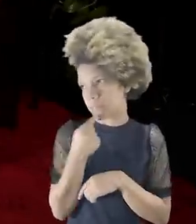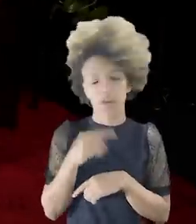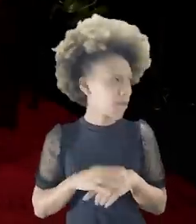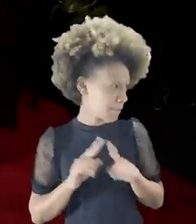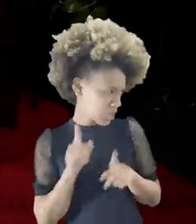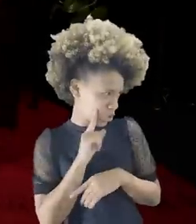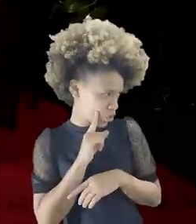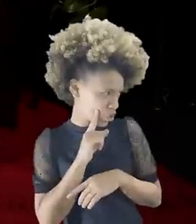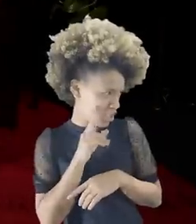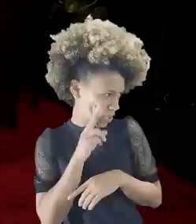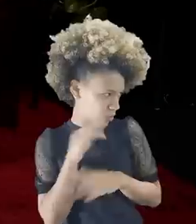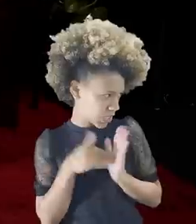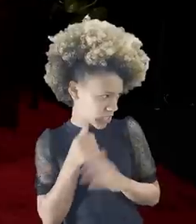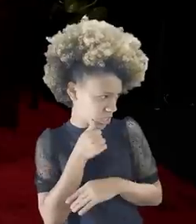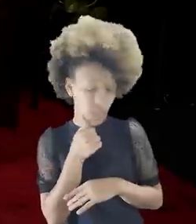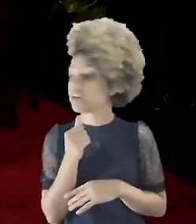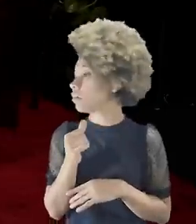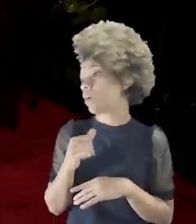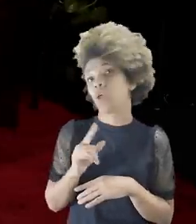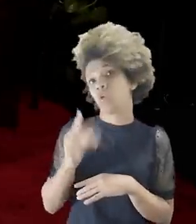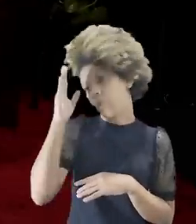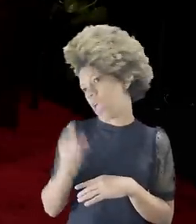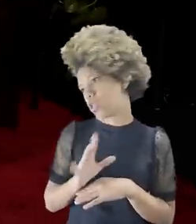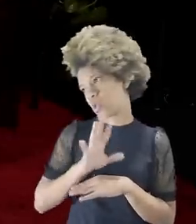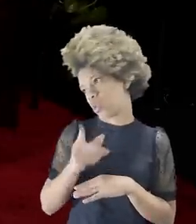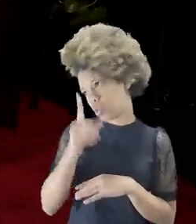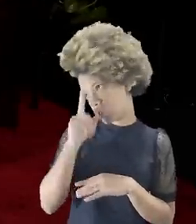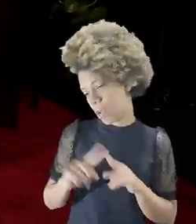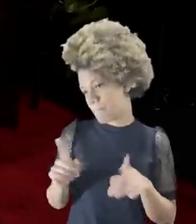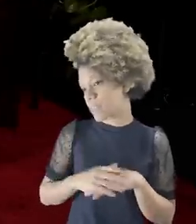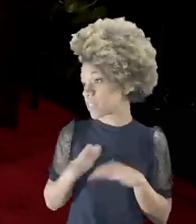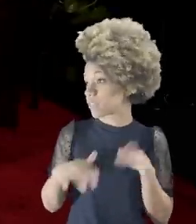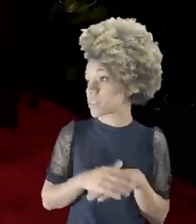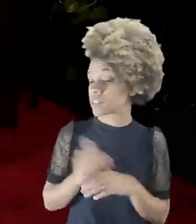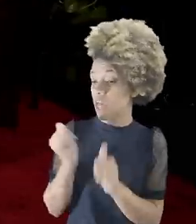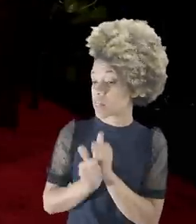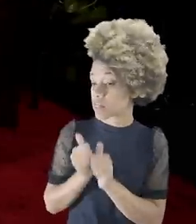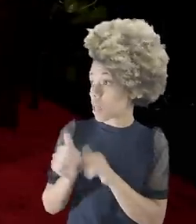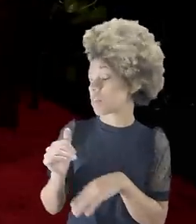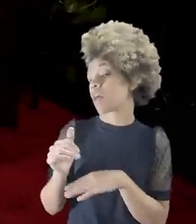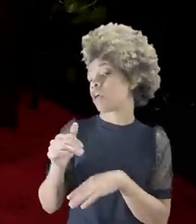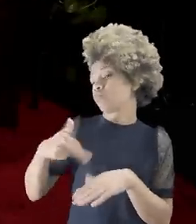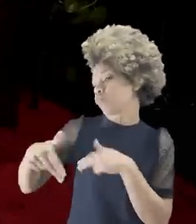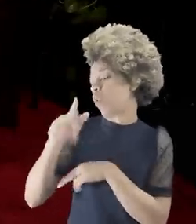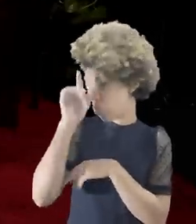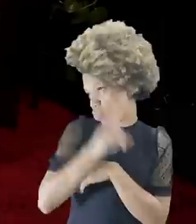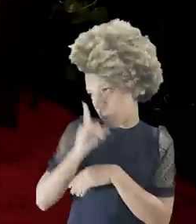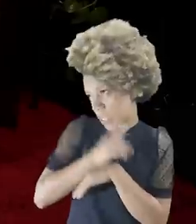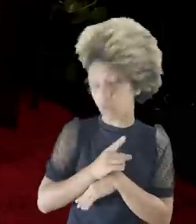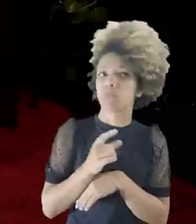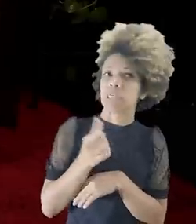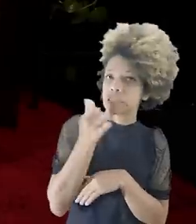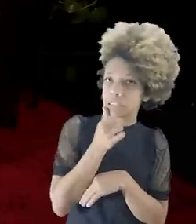a sexta não tem muito dia também tá porque assim as vezes você joga no domingo então você vai treinar Sexta Sábado você joga no domingo